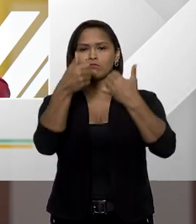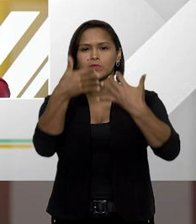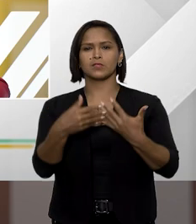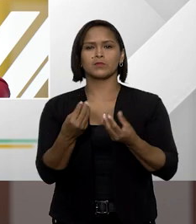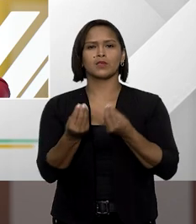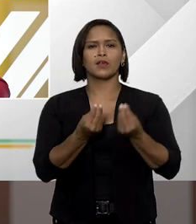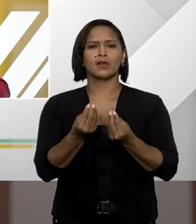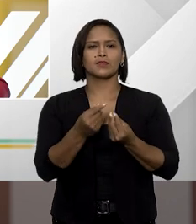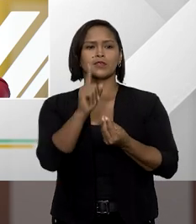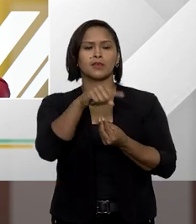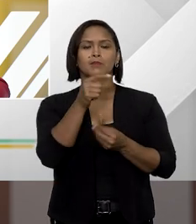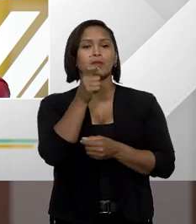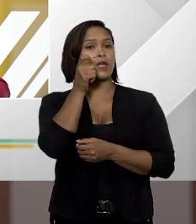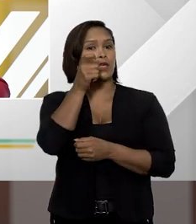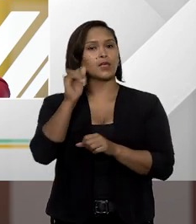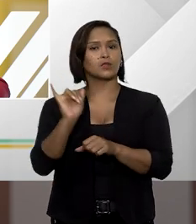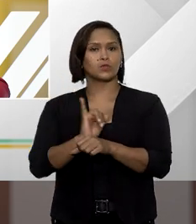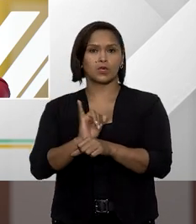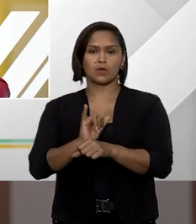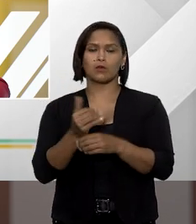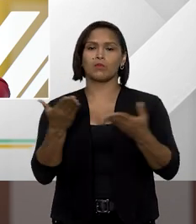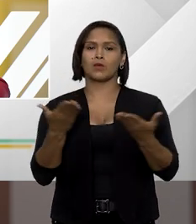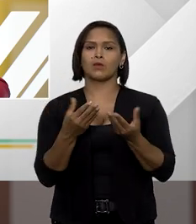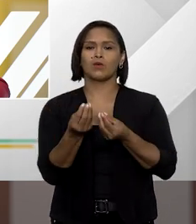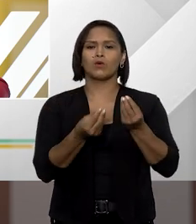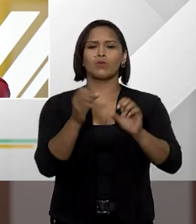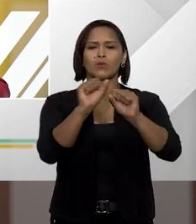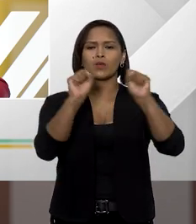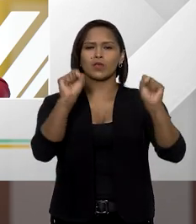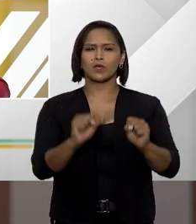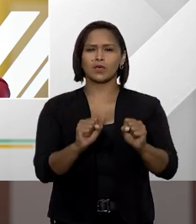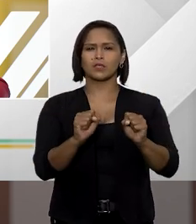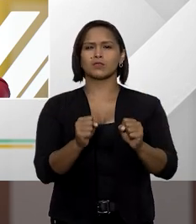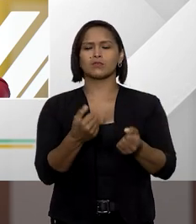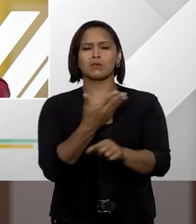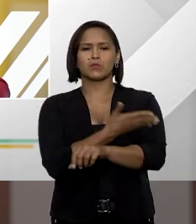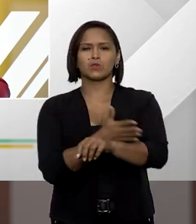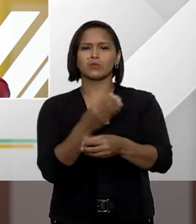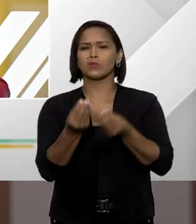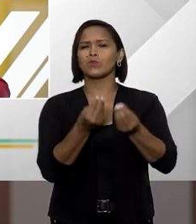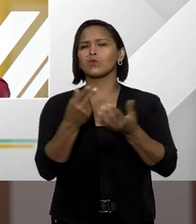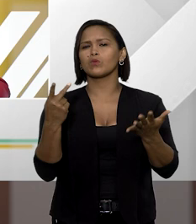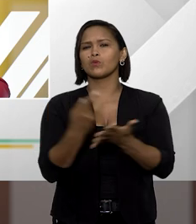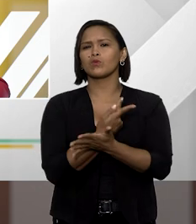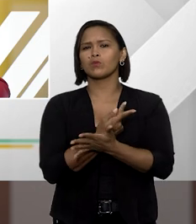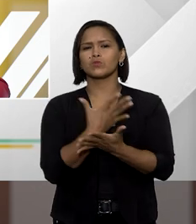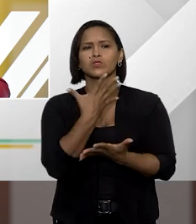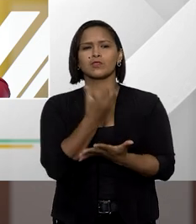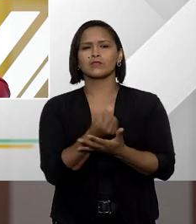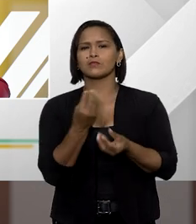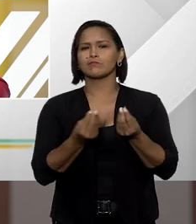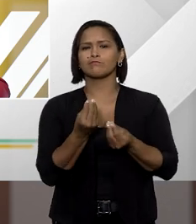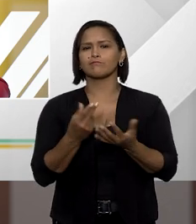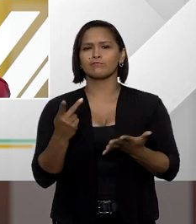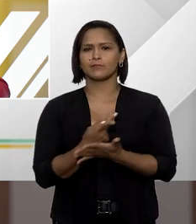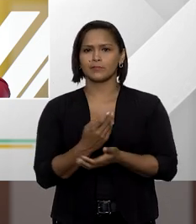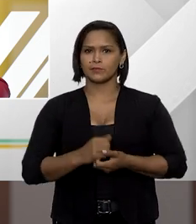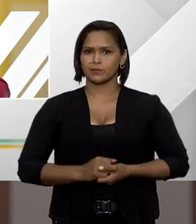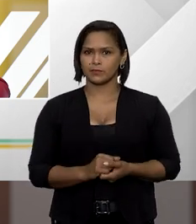explicasse para a gente e para quem nos acompanha agora o que é esse sistema de conformidade, o que é esse sistema de conformidade?